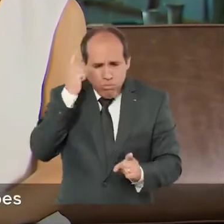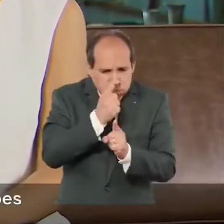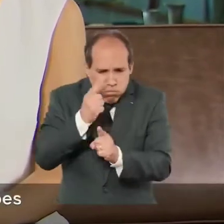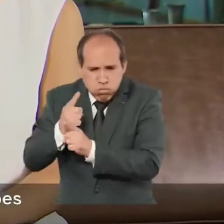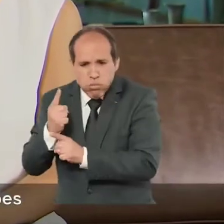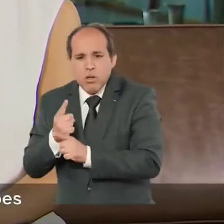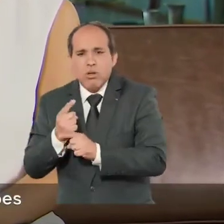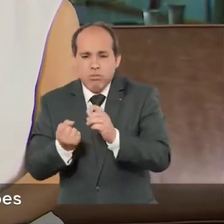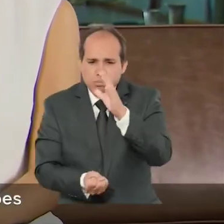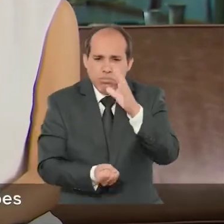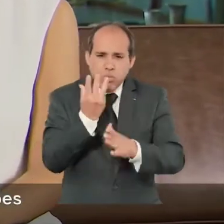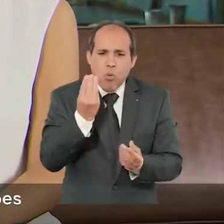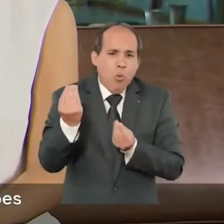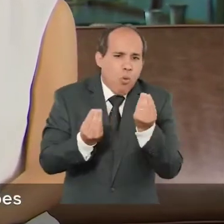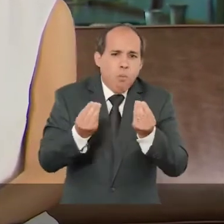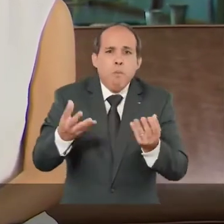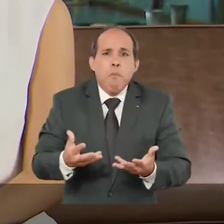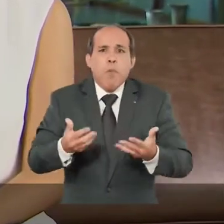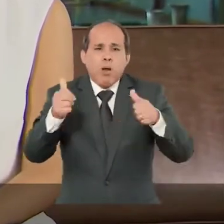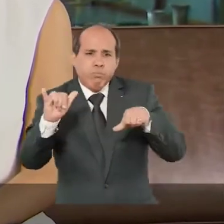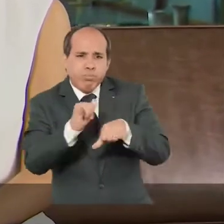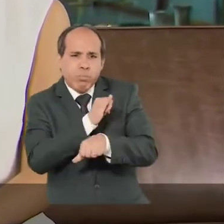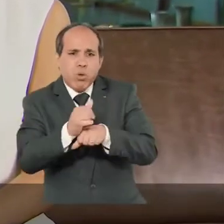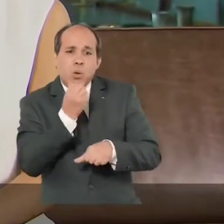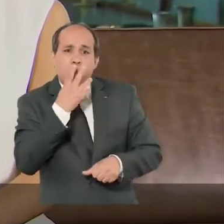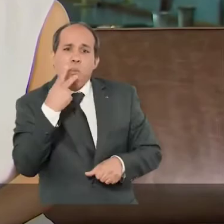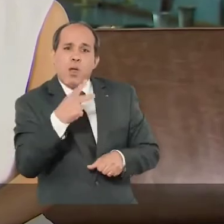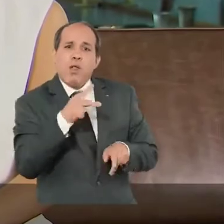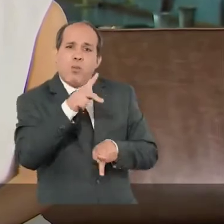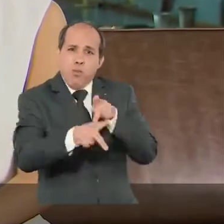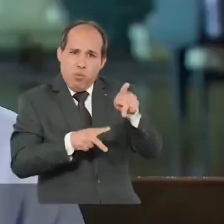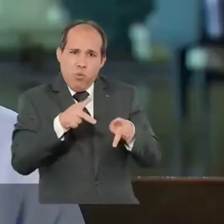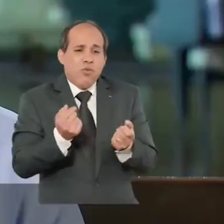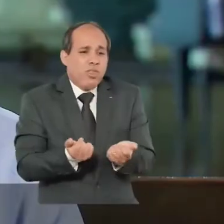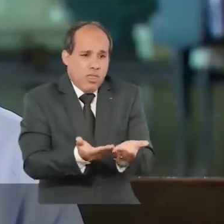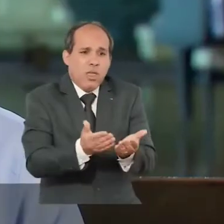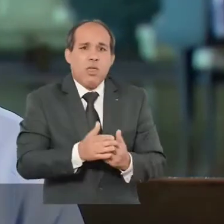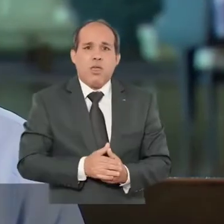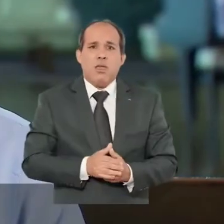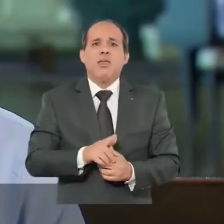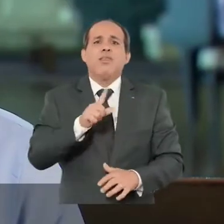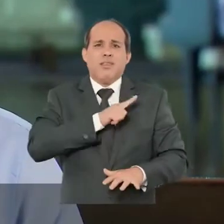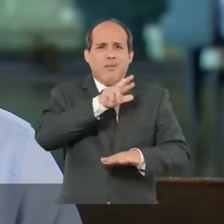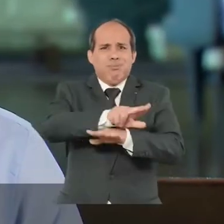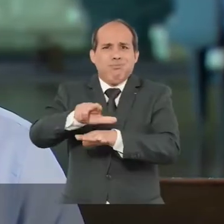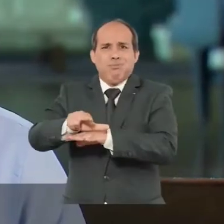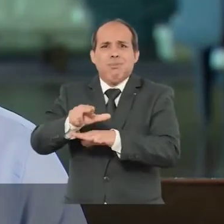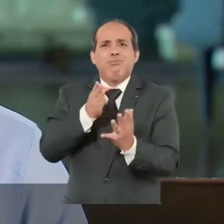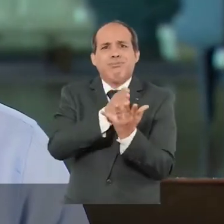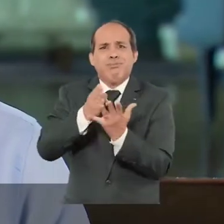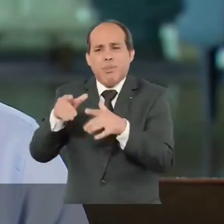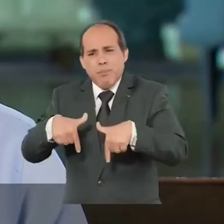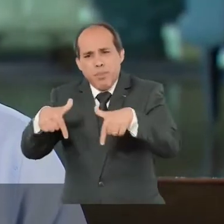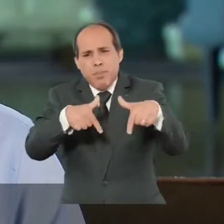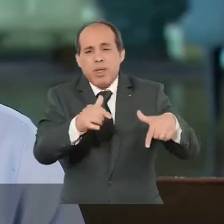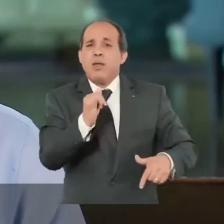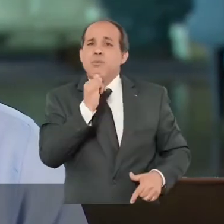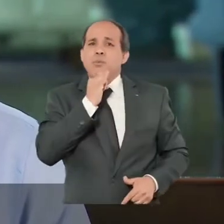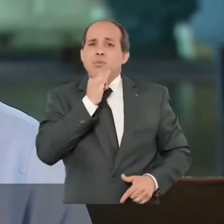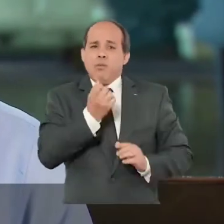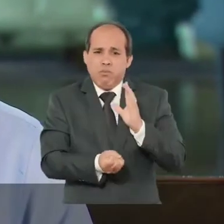e implementar as melhores soluções para o bem-estar do nosso povo as medidas foram tomadas